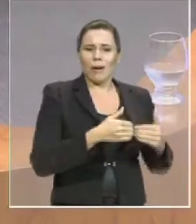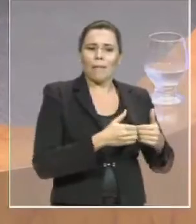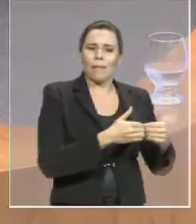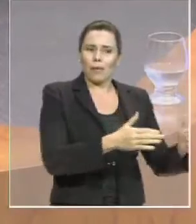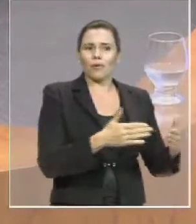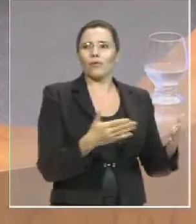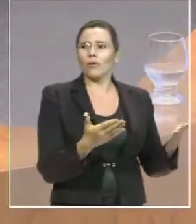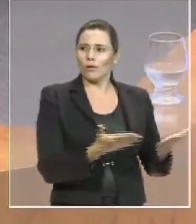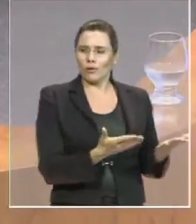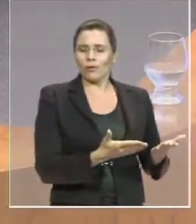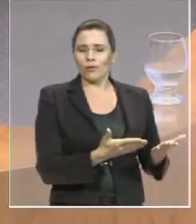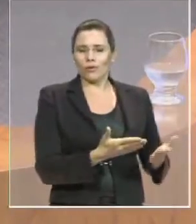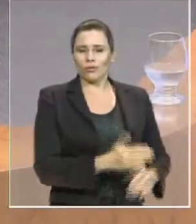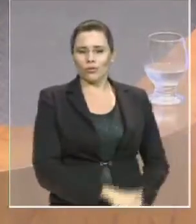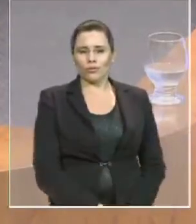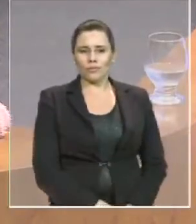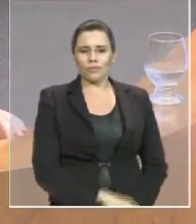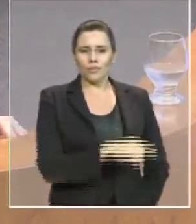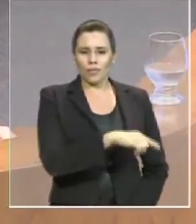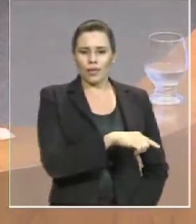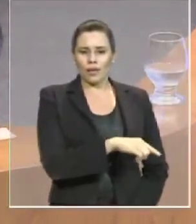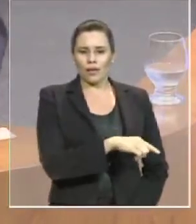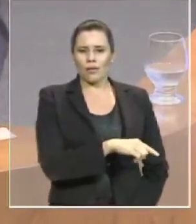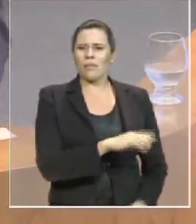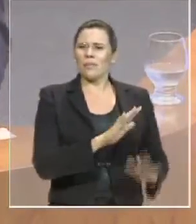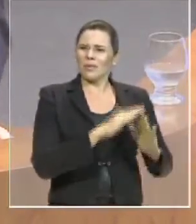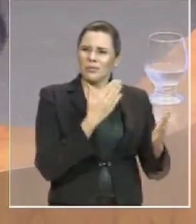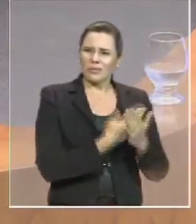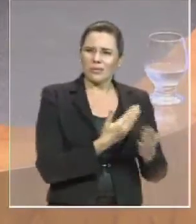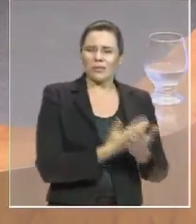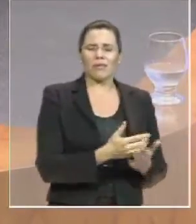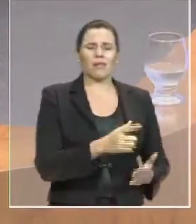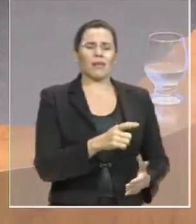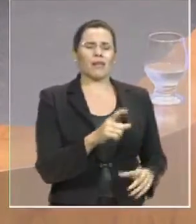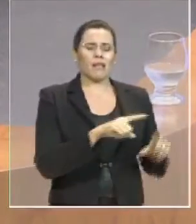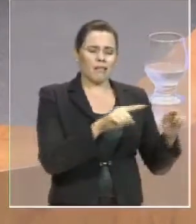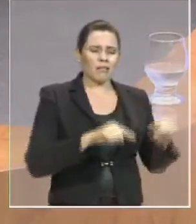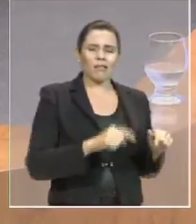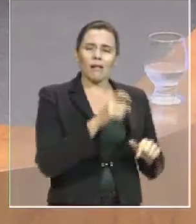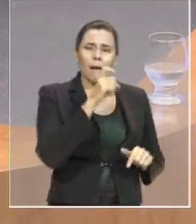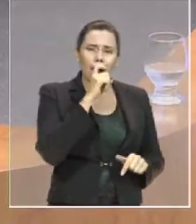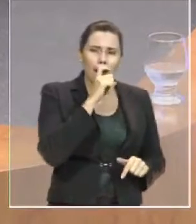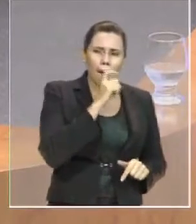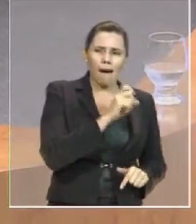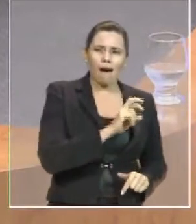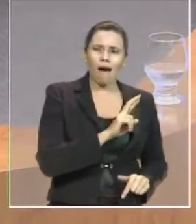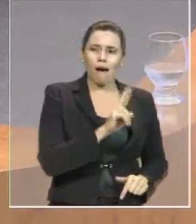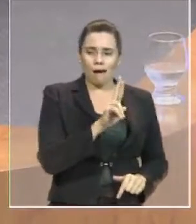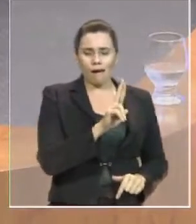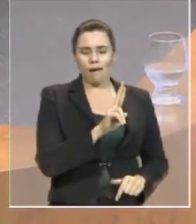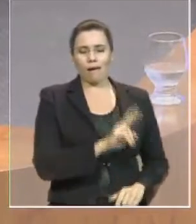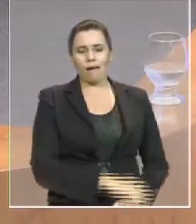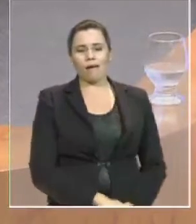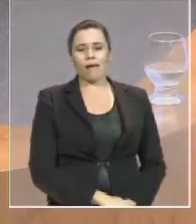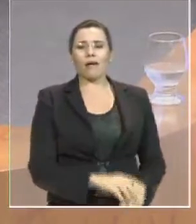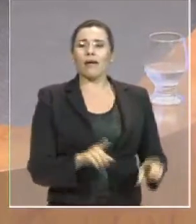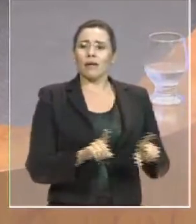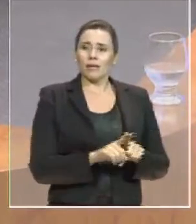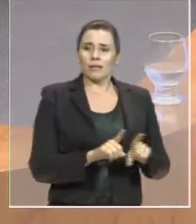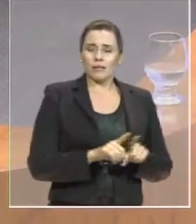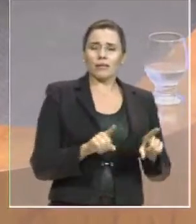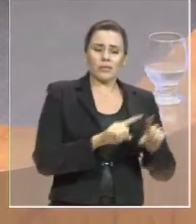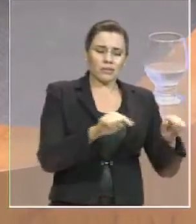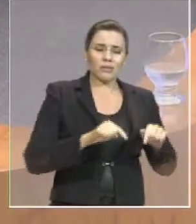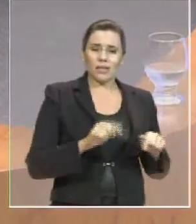na Complexo Ney Rodrigues Vasconcelos, uma escola climatizada, com quadra coberta, com vestiário e com a creche climatizada ao